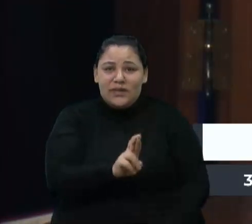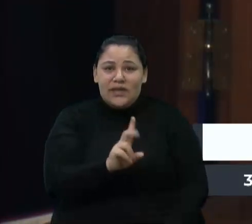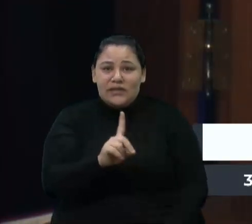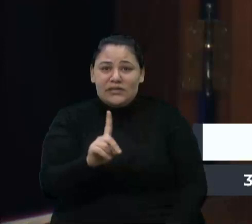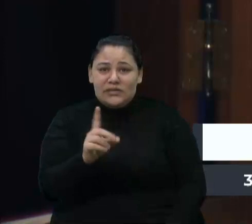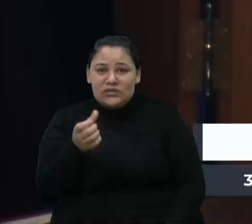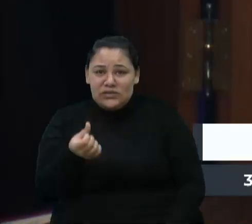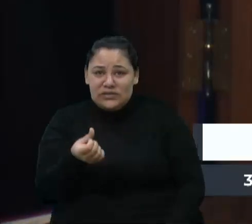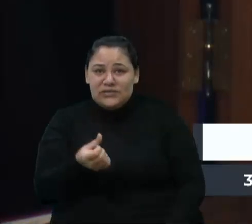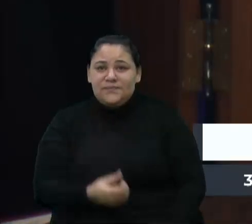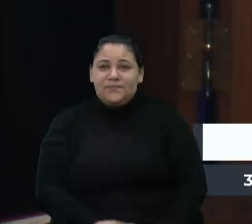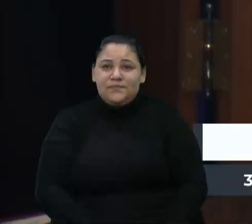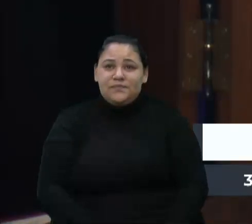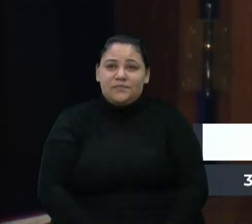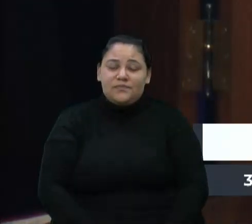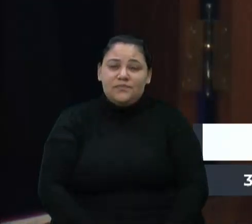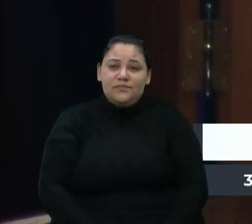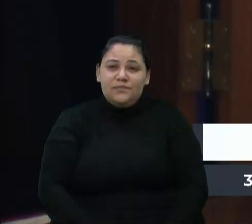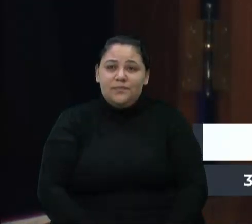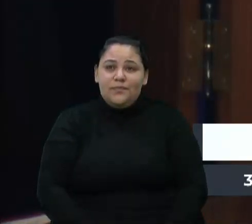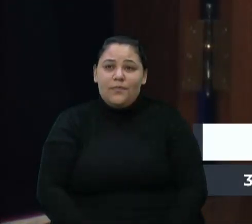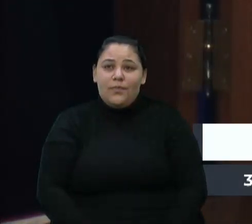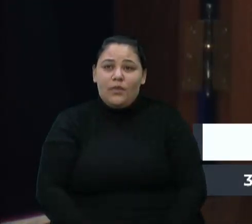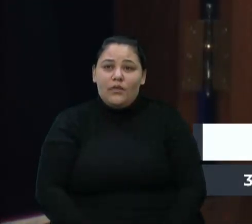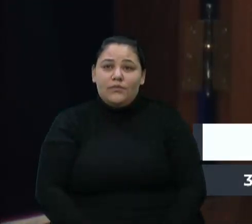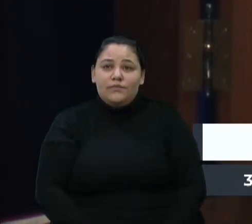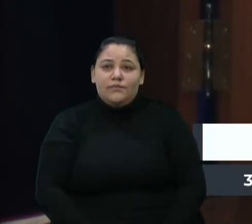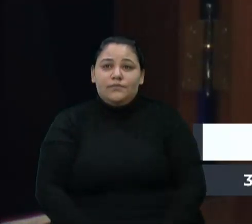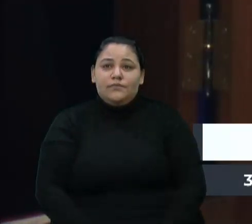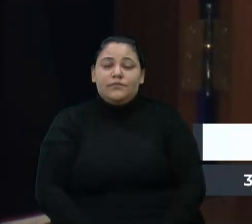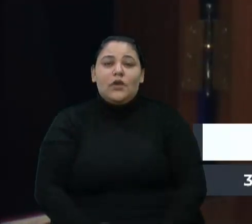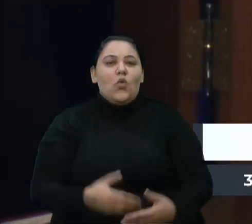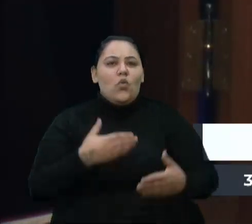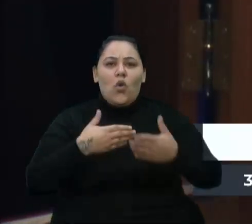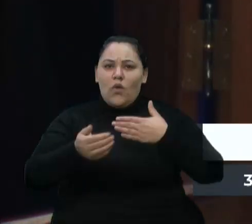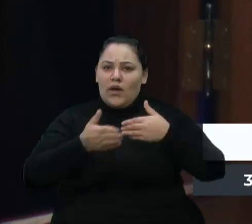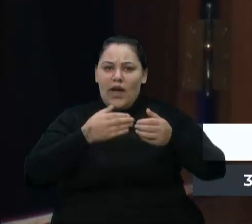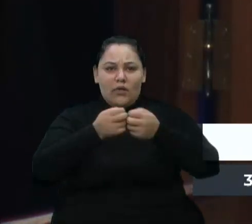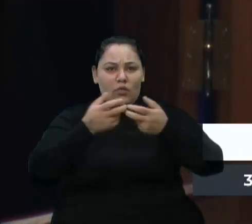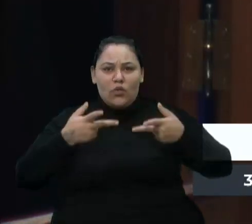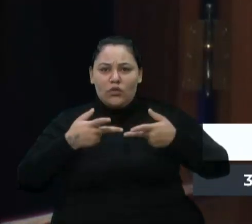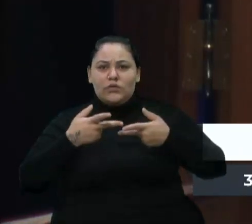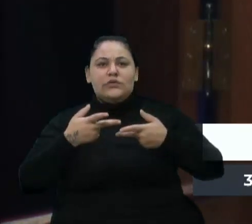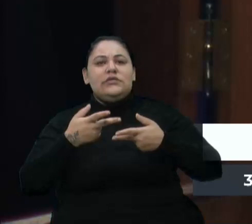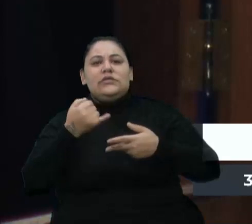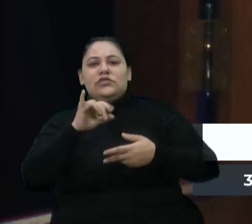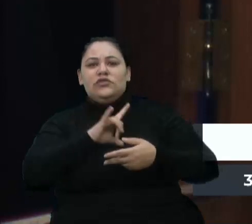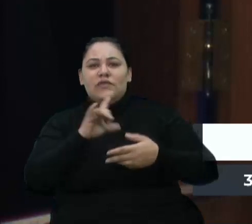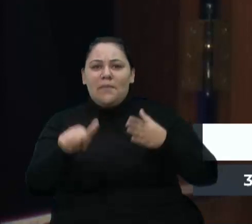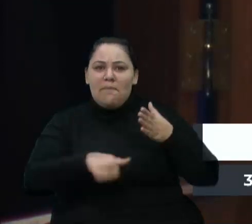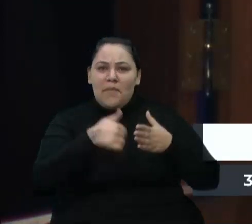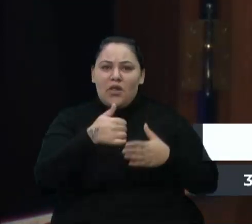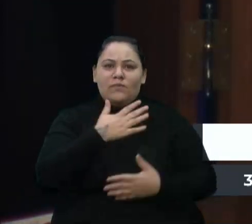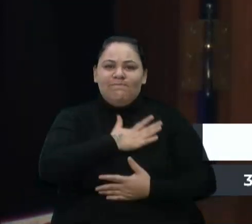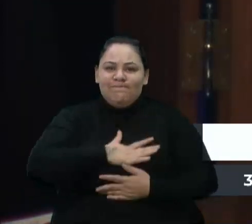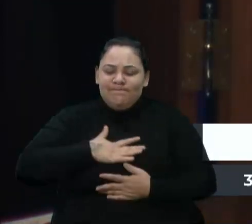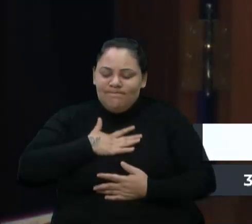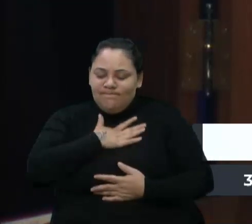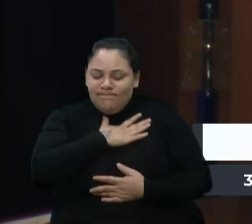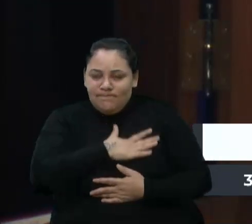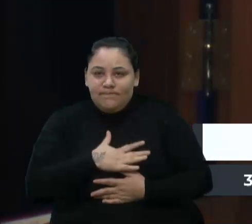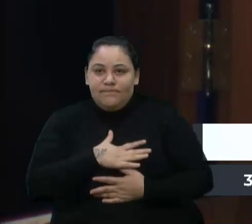BR-116. Qualquer coisa que for para tratar as melhorias do bem-estar do